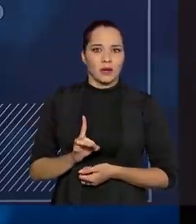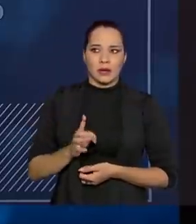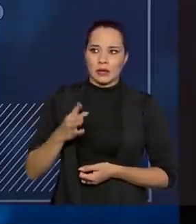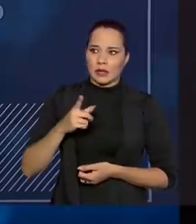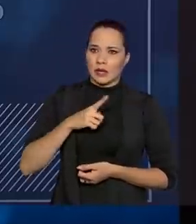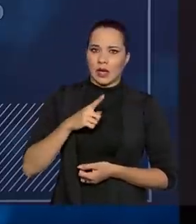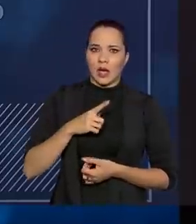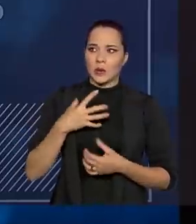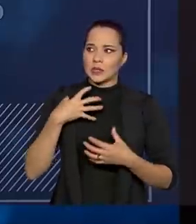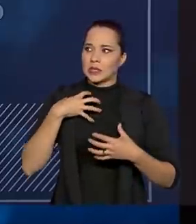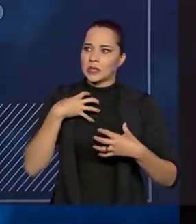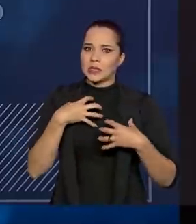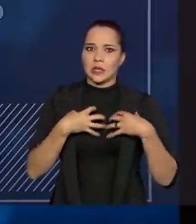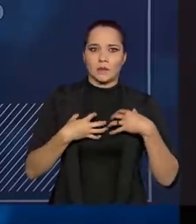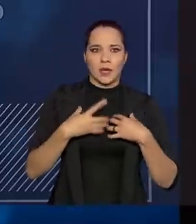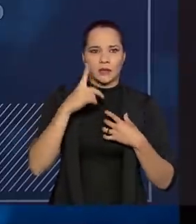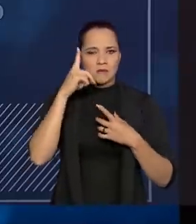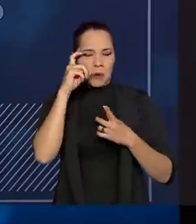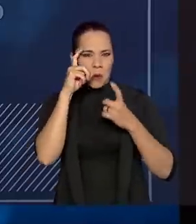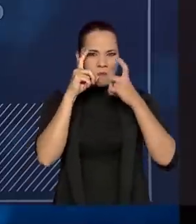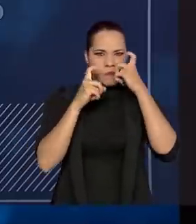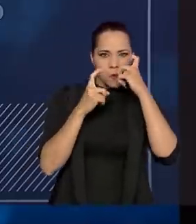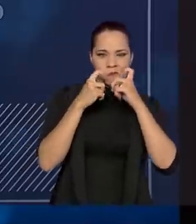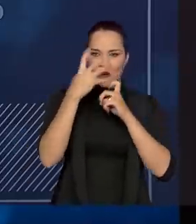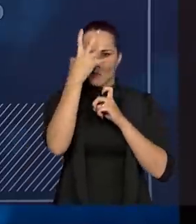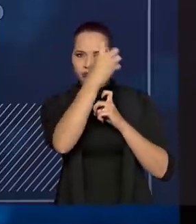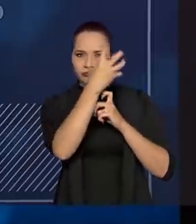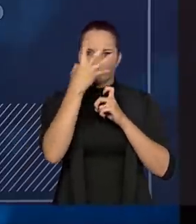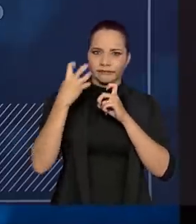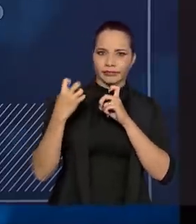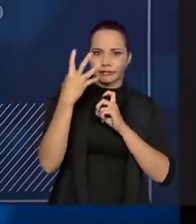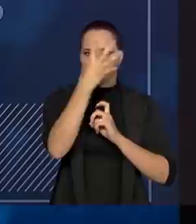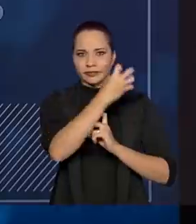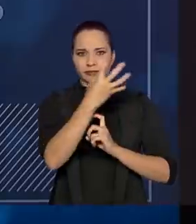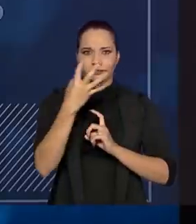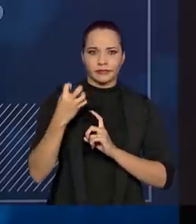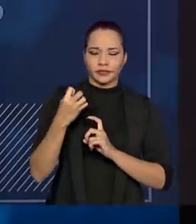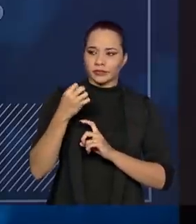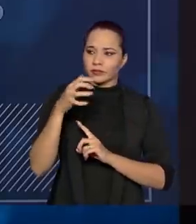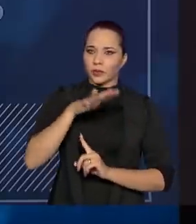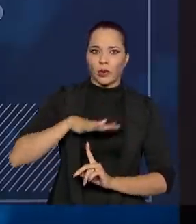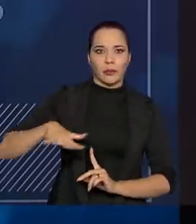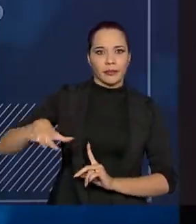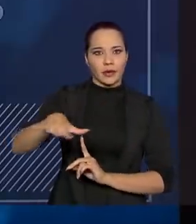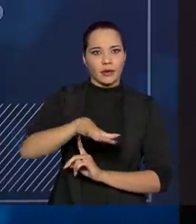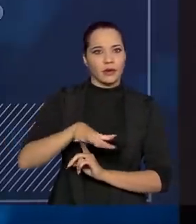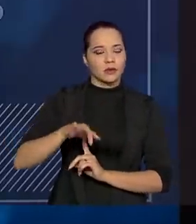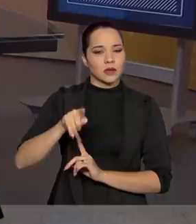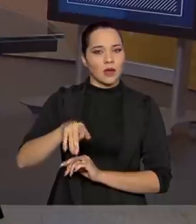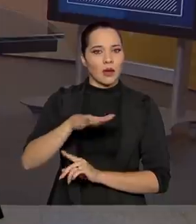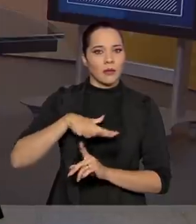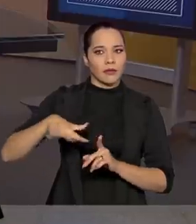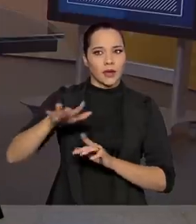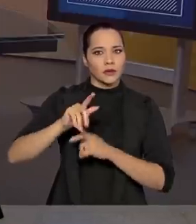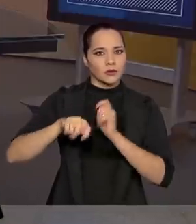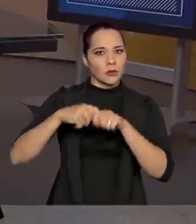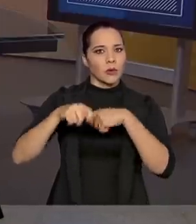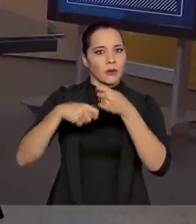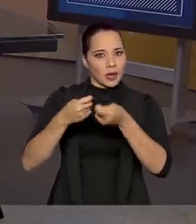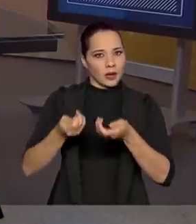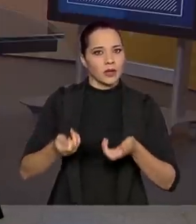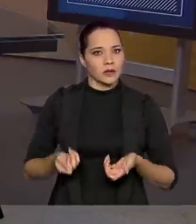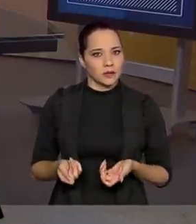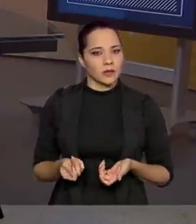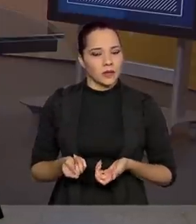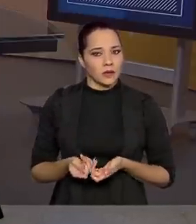suas sensações, as suas expressões estavam sendo registradas num ambiente que era um ambiente de comércio, obviamente,